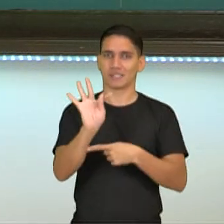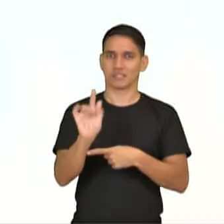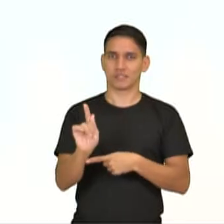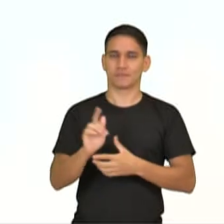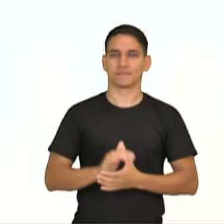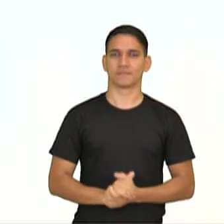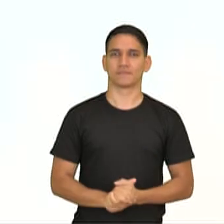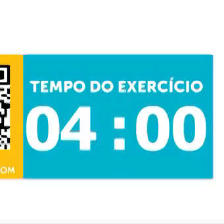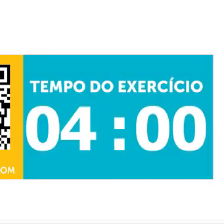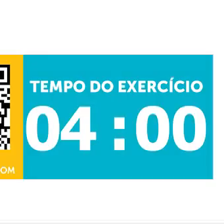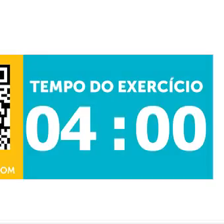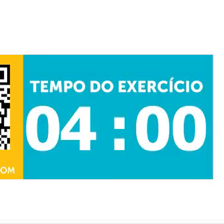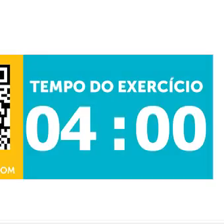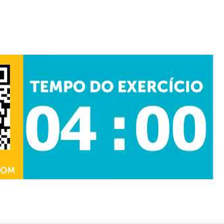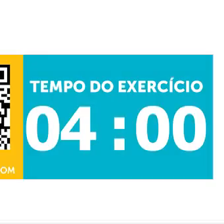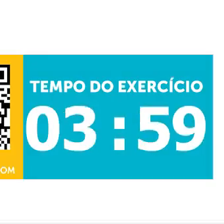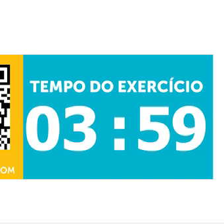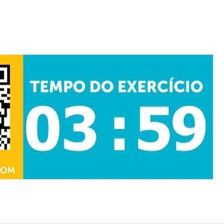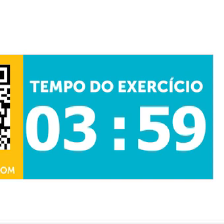ângulos.